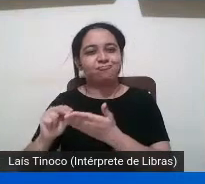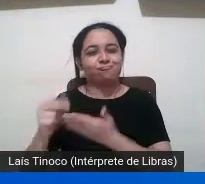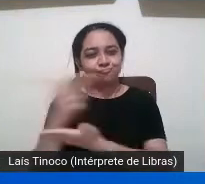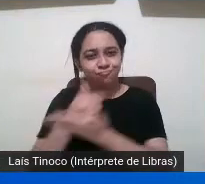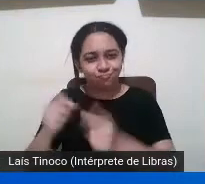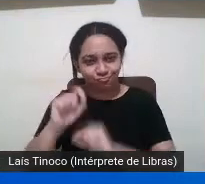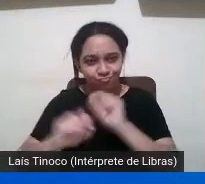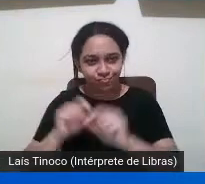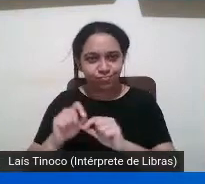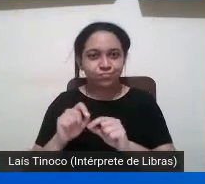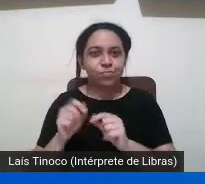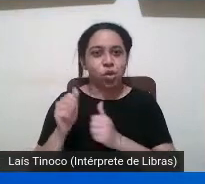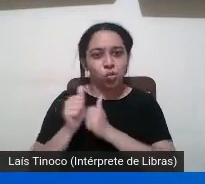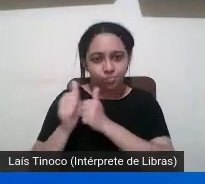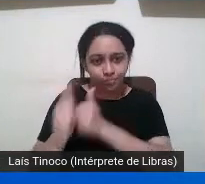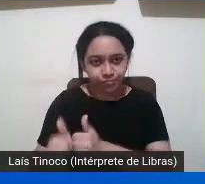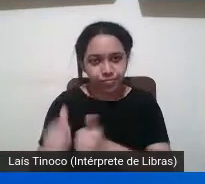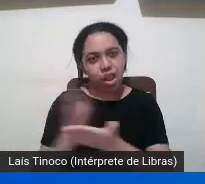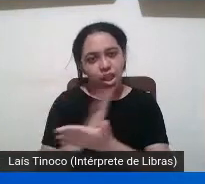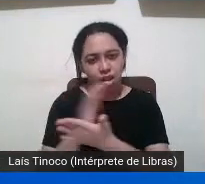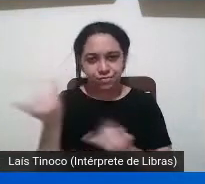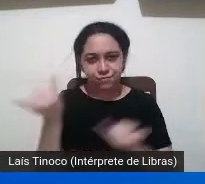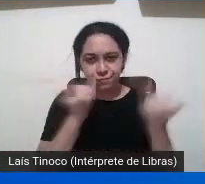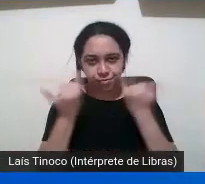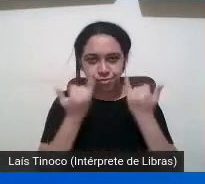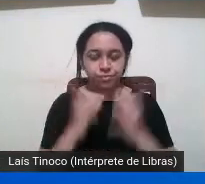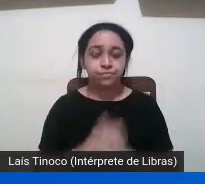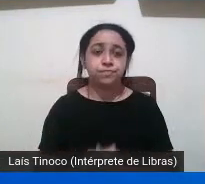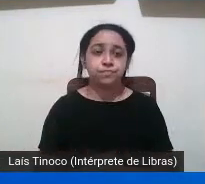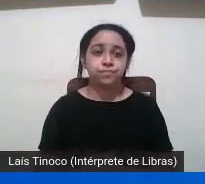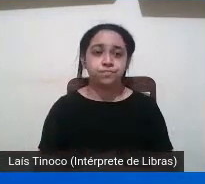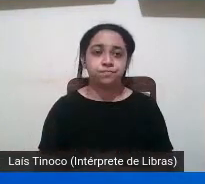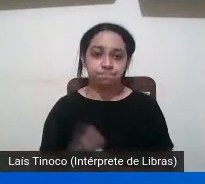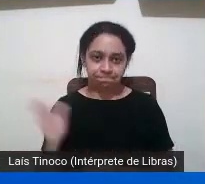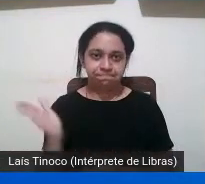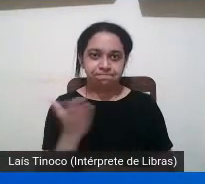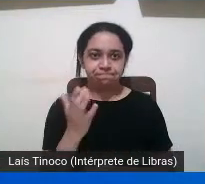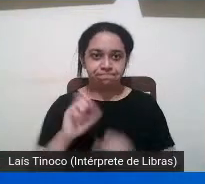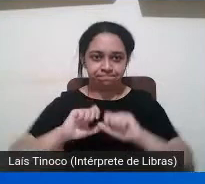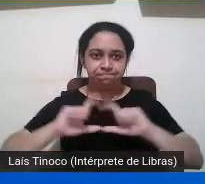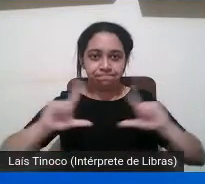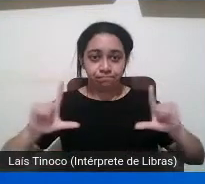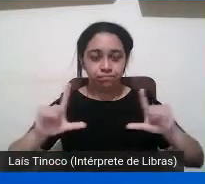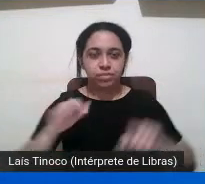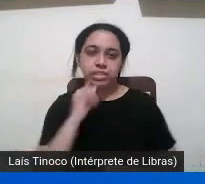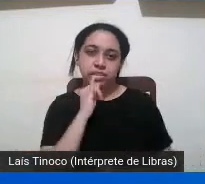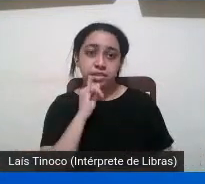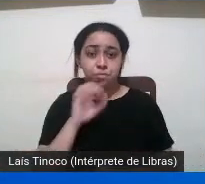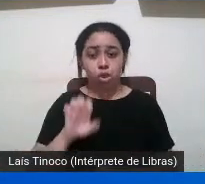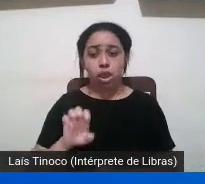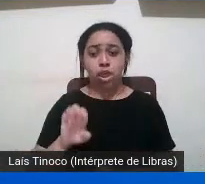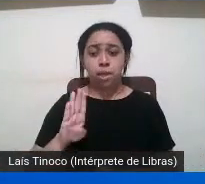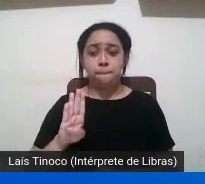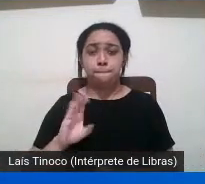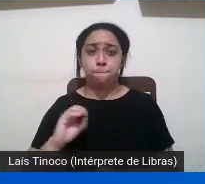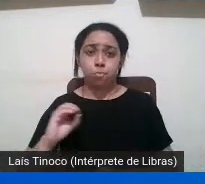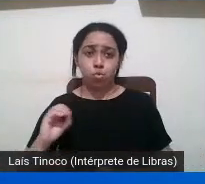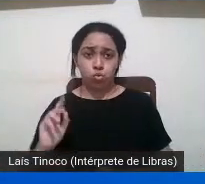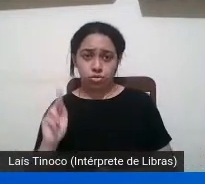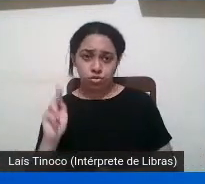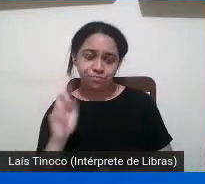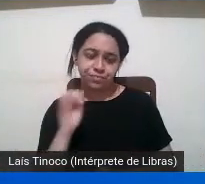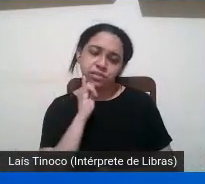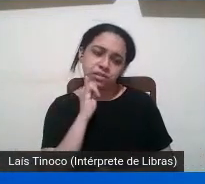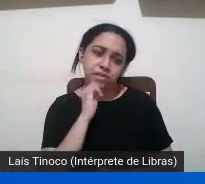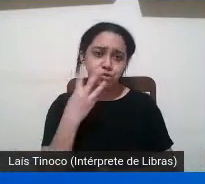eu vou passar rapidamente algumas informações para vocês próximo por favor por exemplo um e-book é aqui com